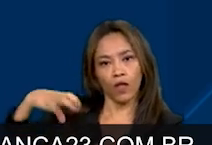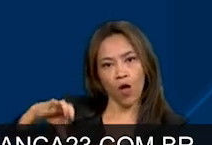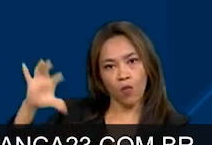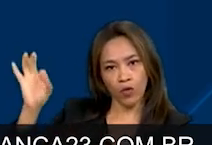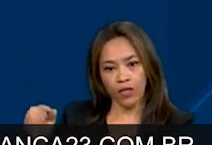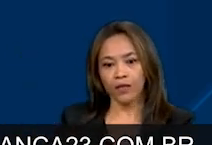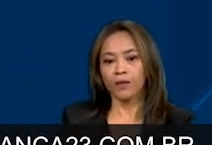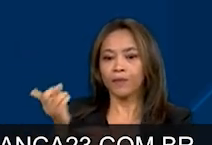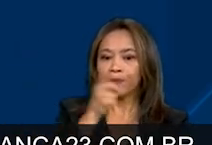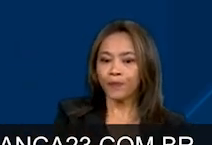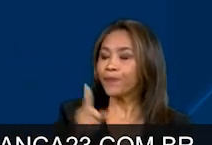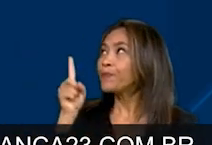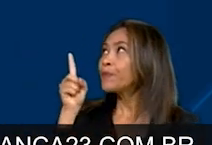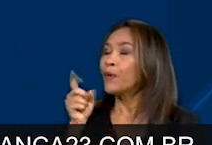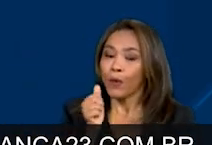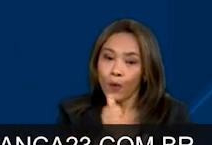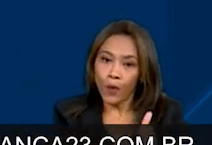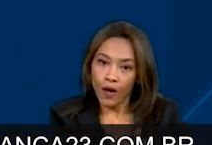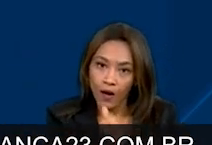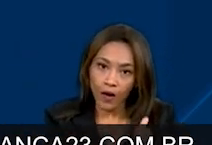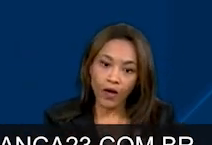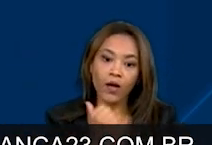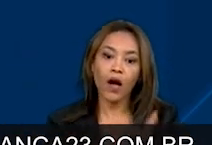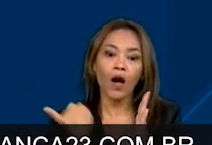3,89%, o arroz, com aumento de